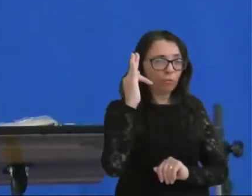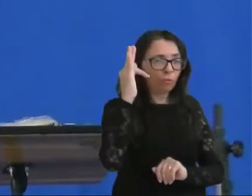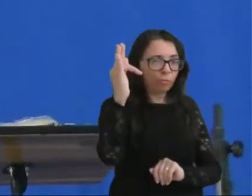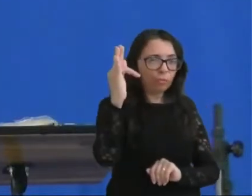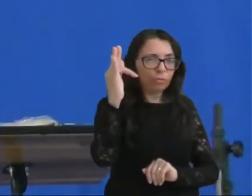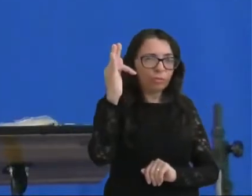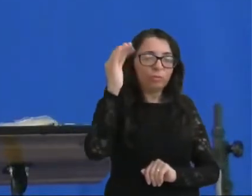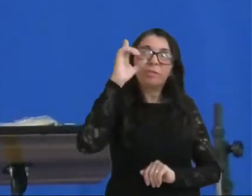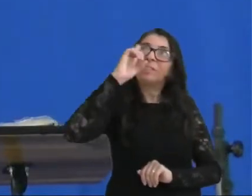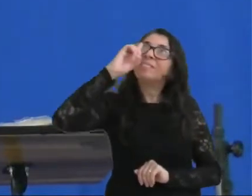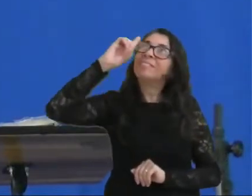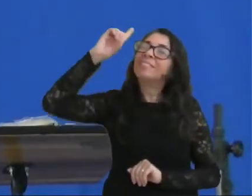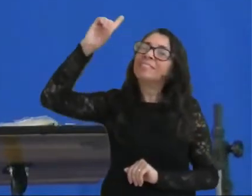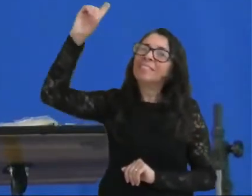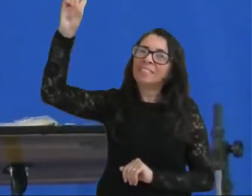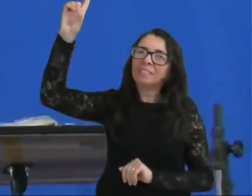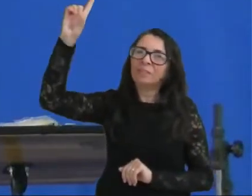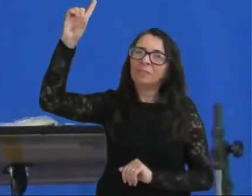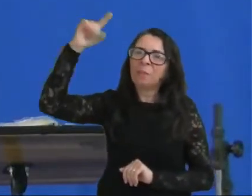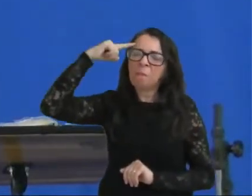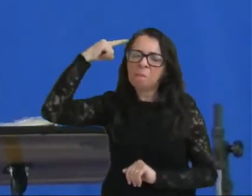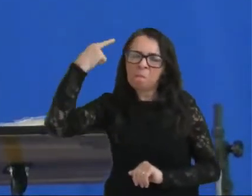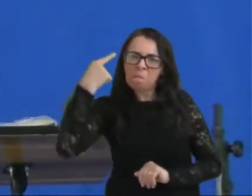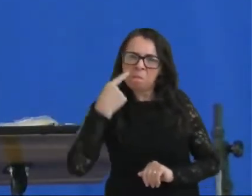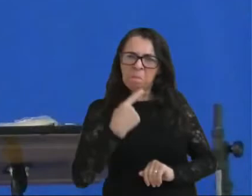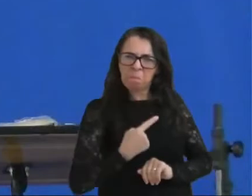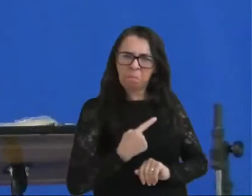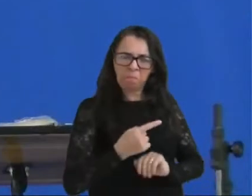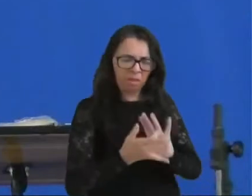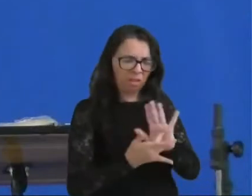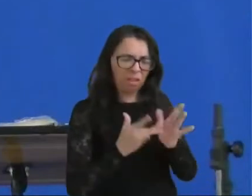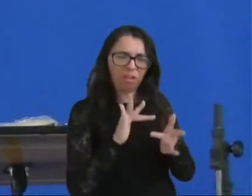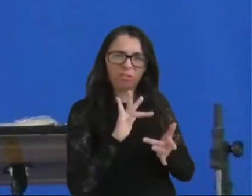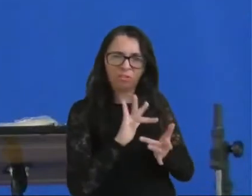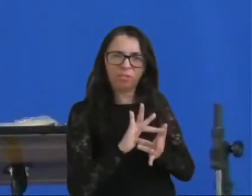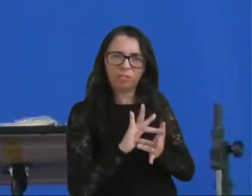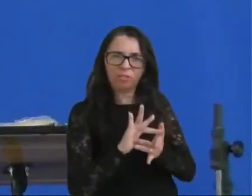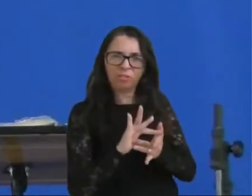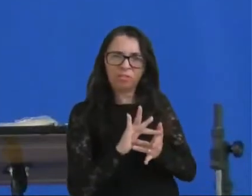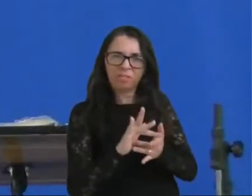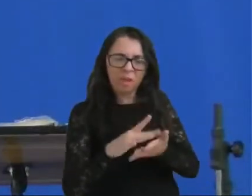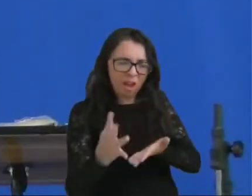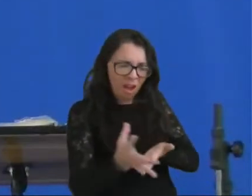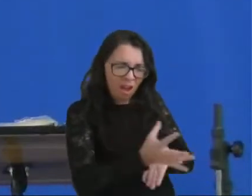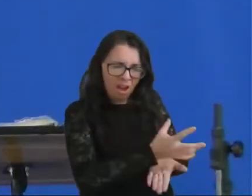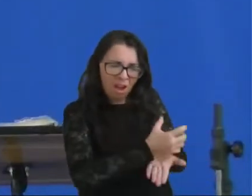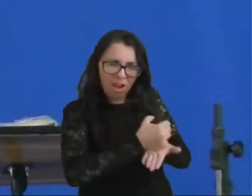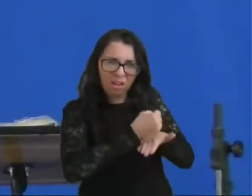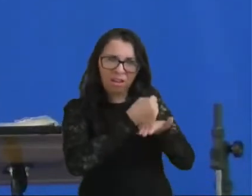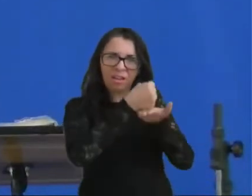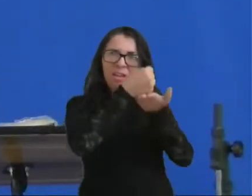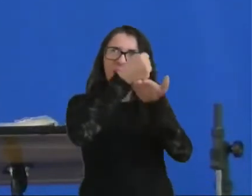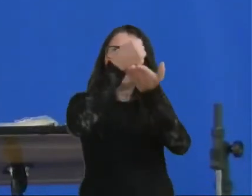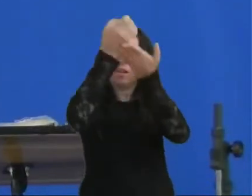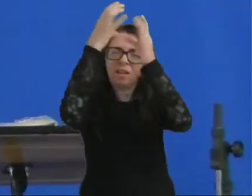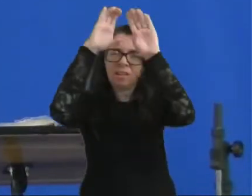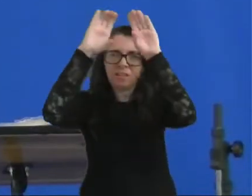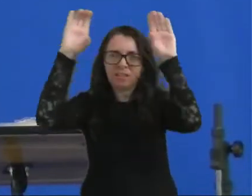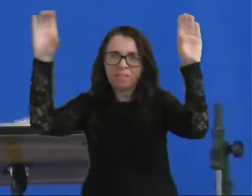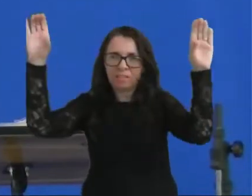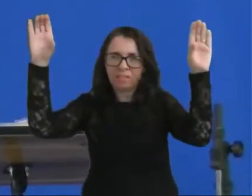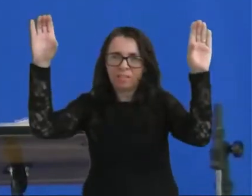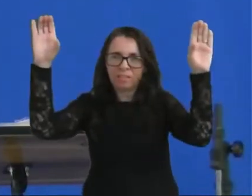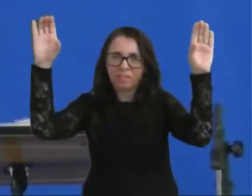repreende e chama ao arrependimento. Jesus não apenas está no meio da igreja para encorajar, mas também